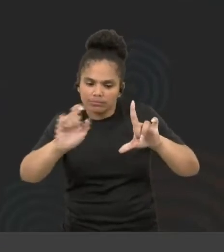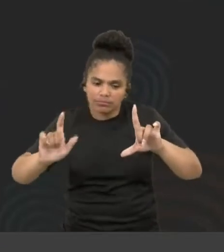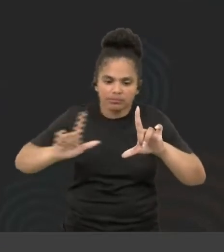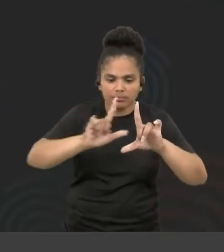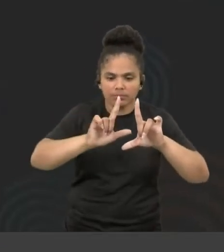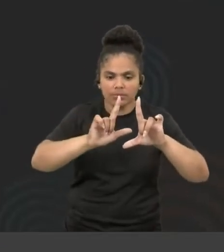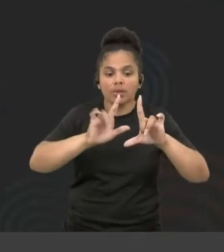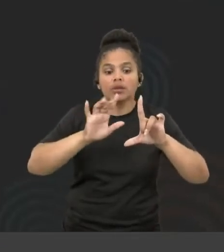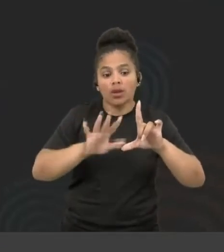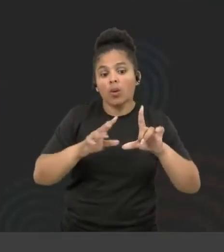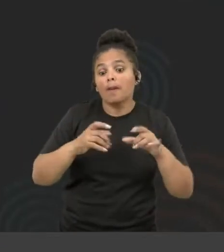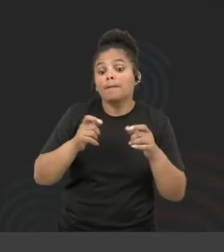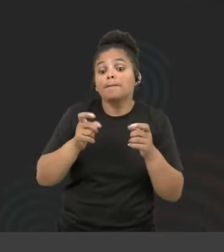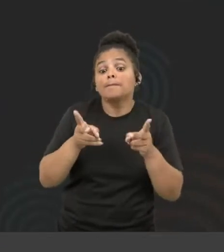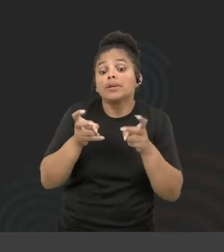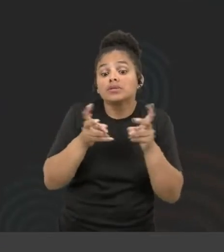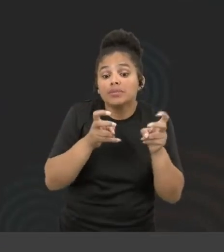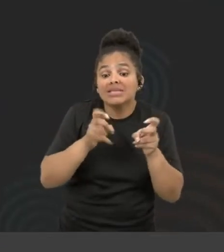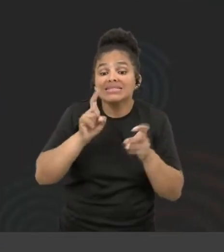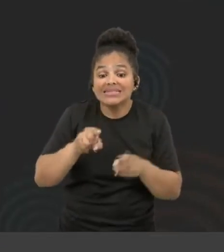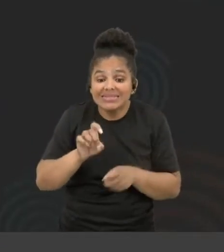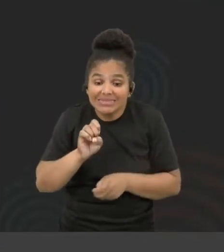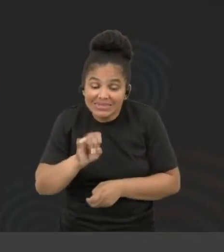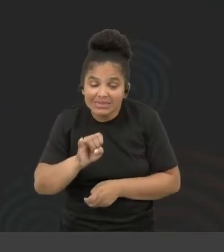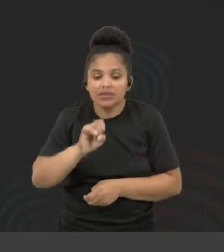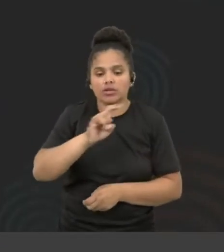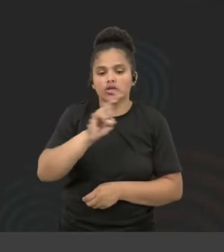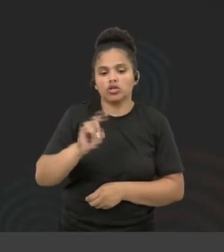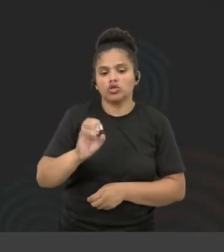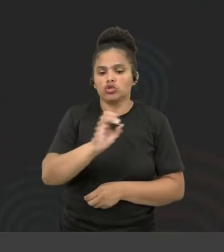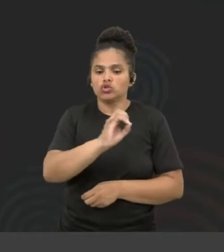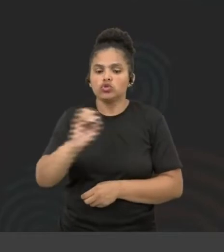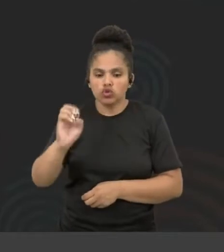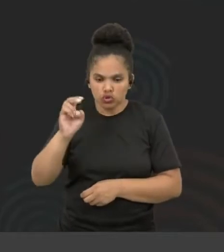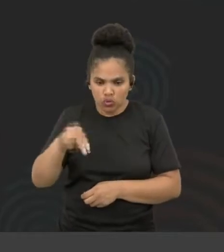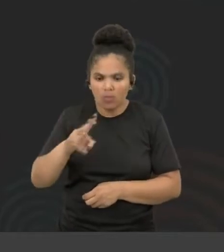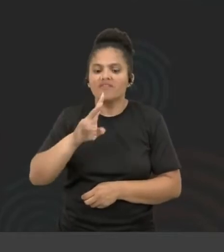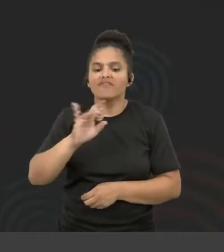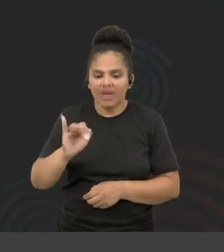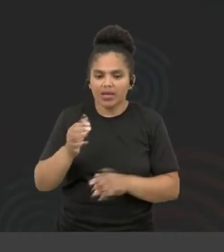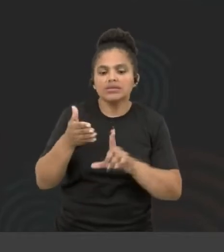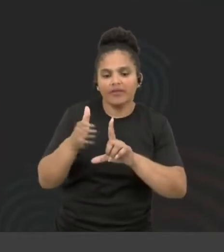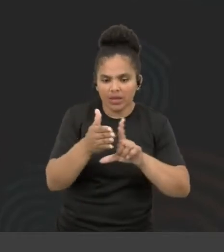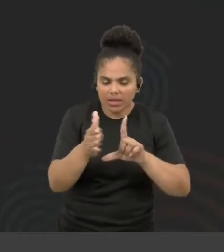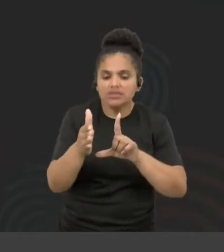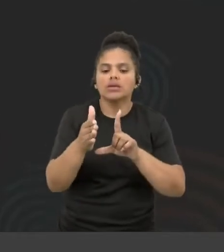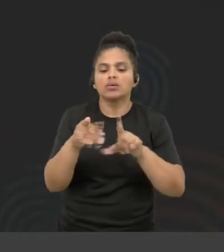se o zoom também funciona quando você faz essa navegação no seu celular também.